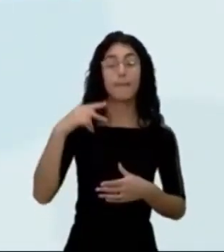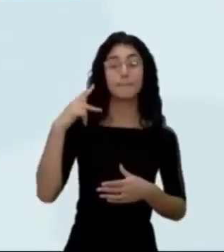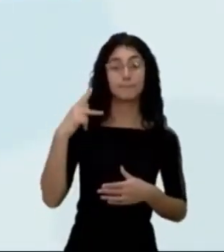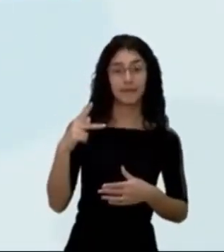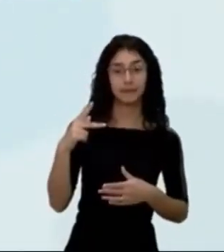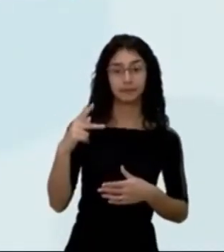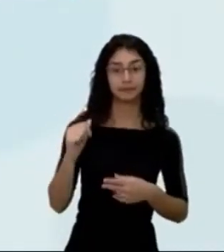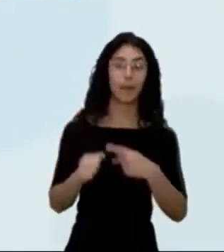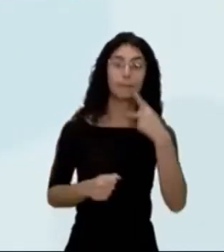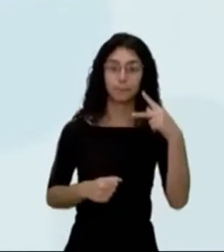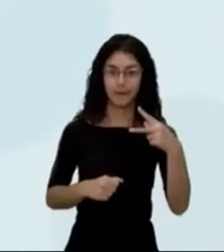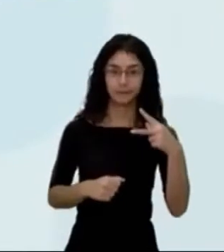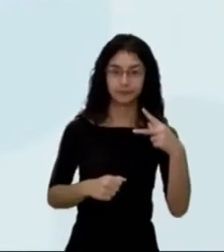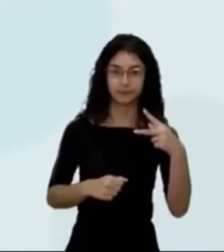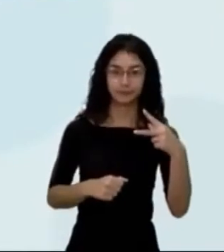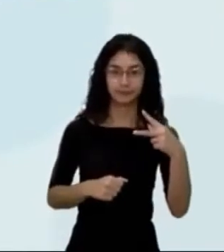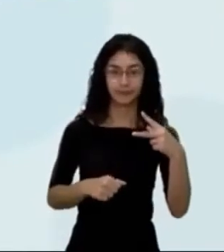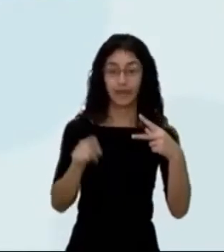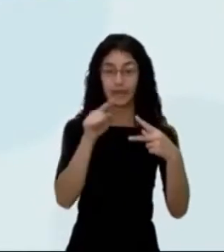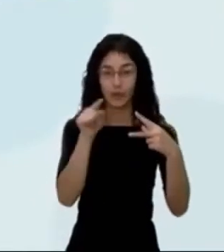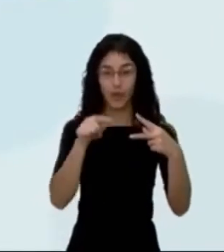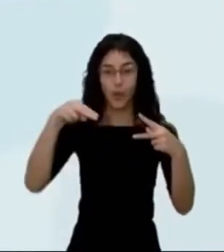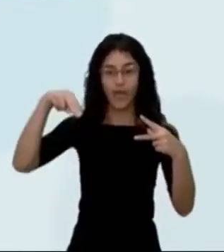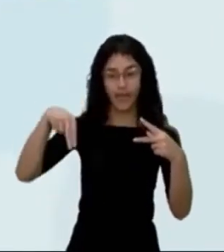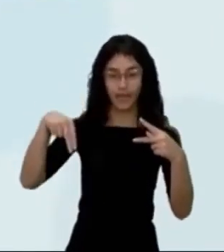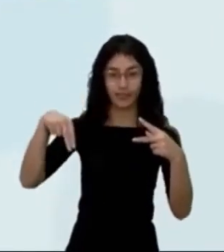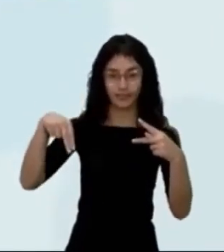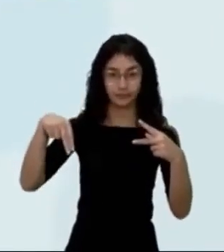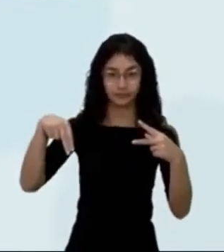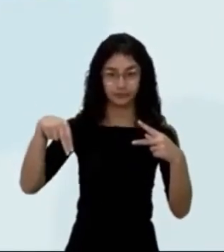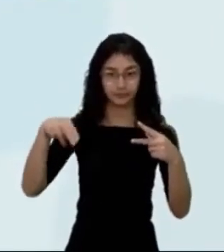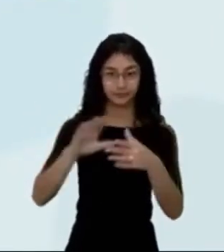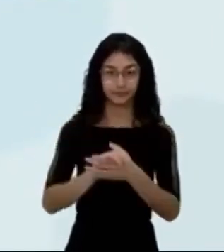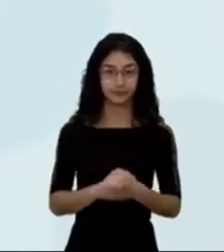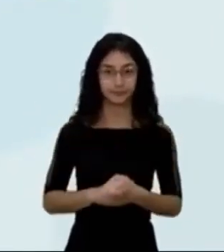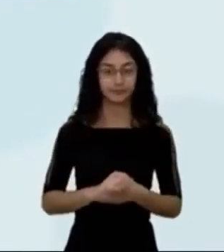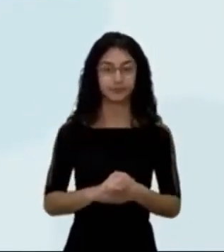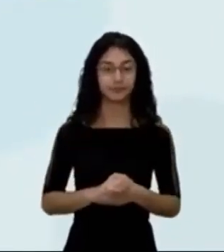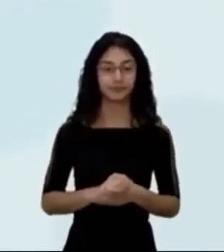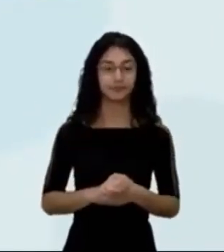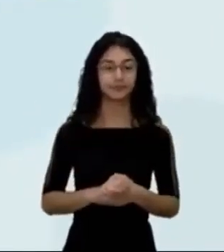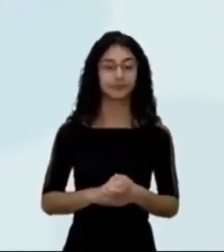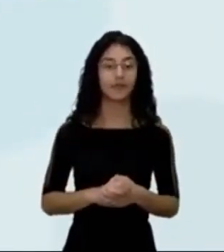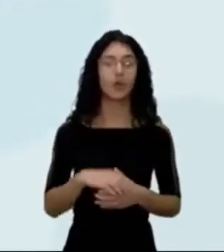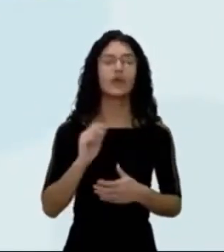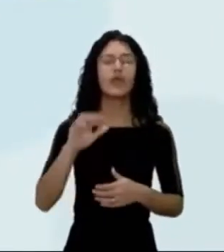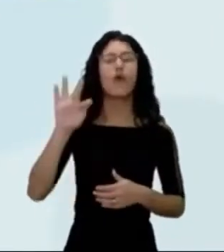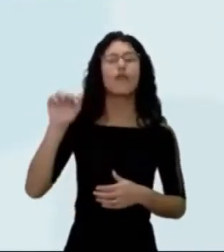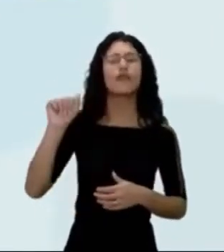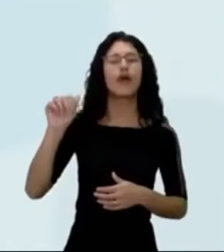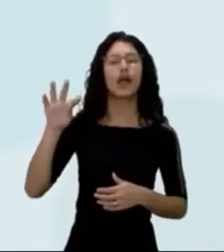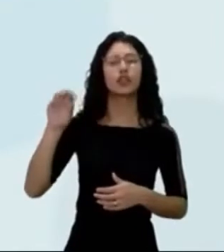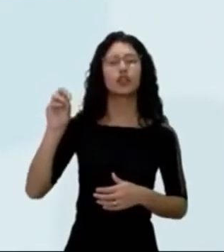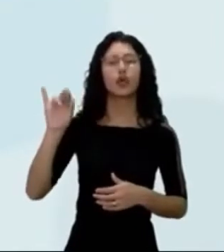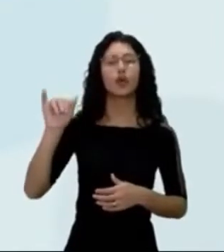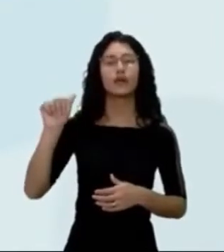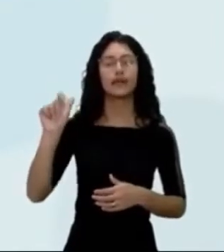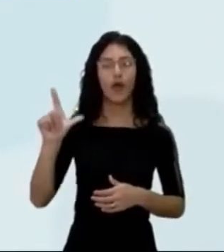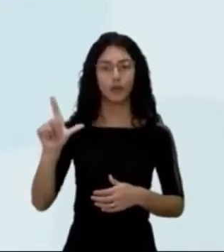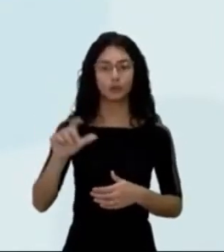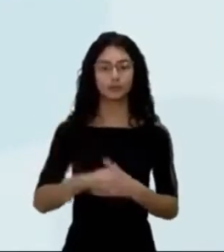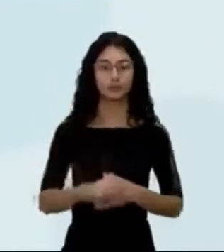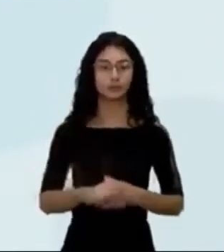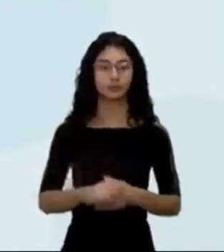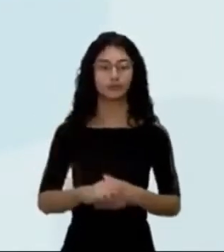= n fatorial mais fatorial isso o que que é o fatorial o fatorial